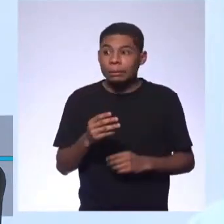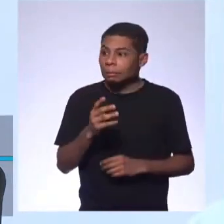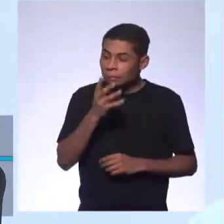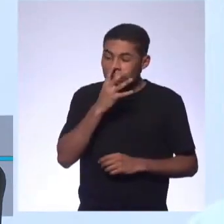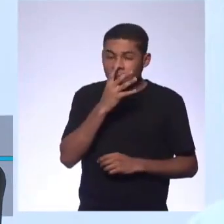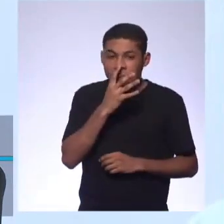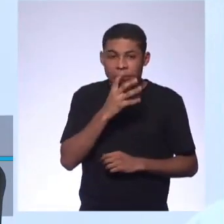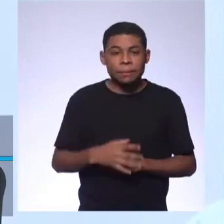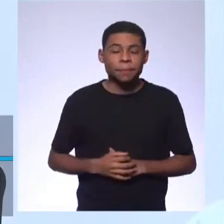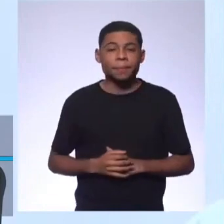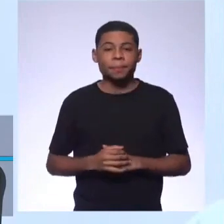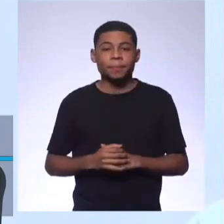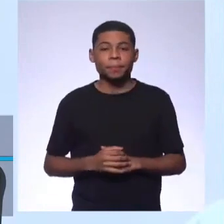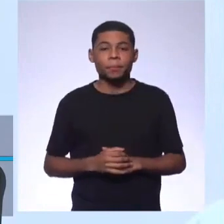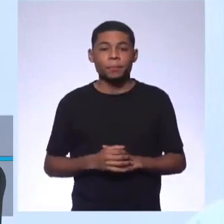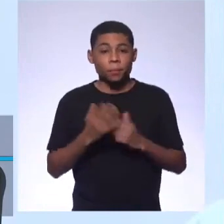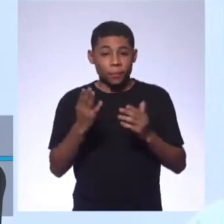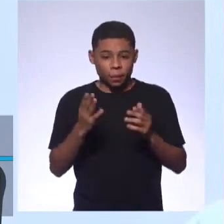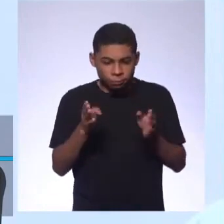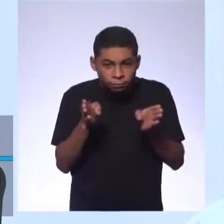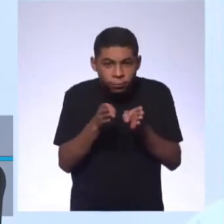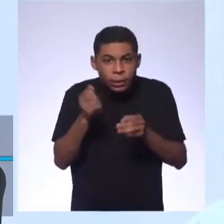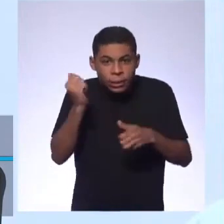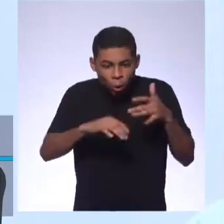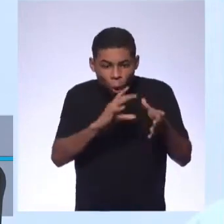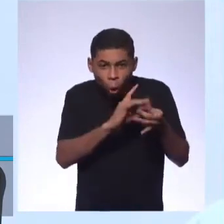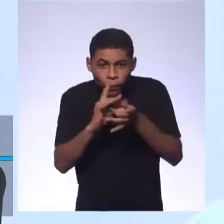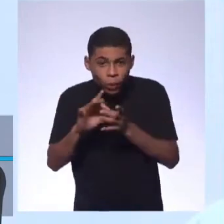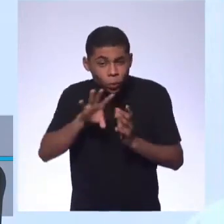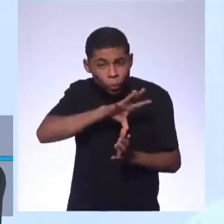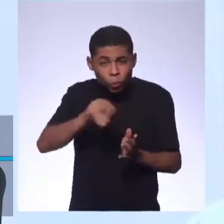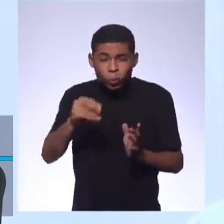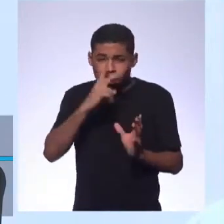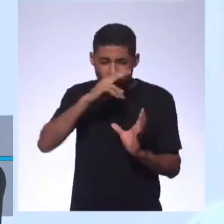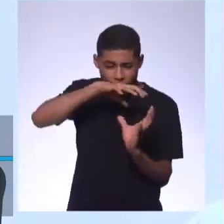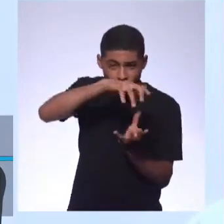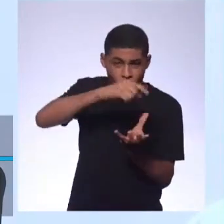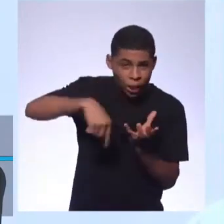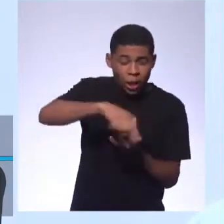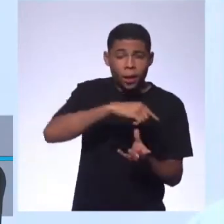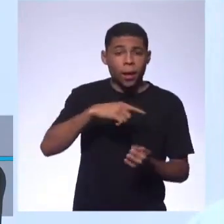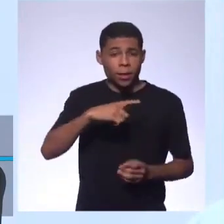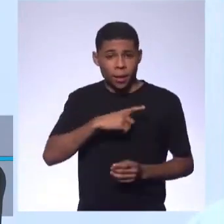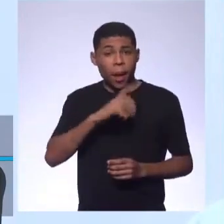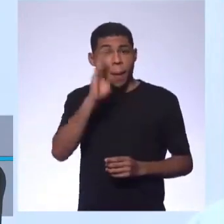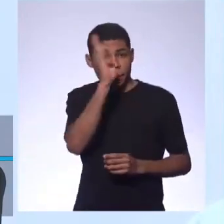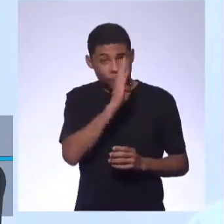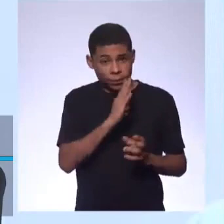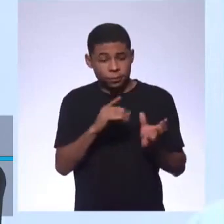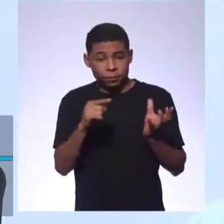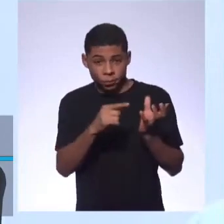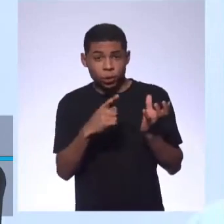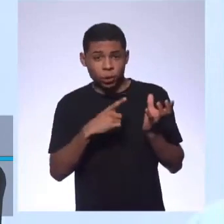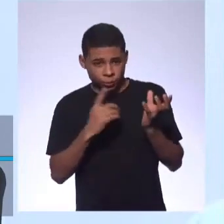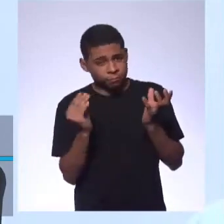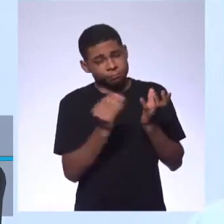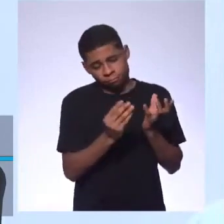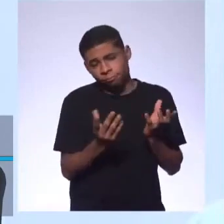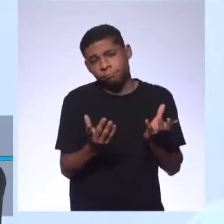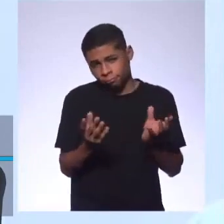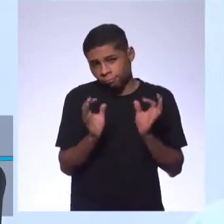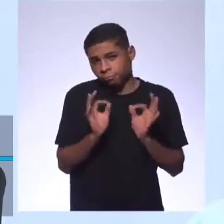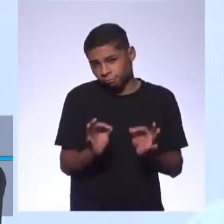contribuição, dentro desse contexto, né, mundial. A gente tem o Brasil também inserido, de certa forma,